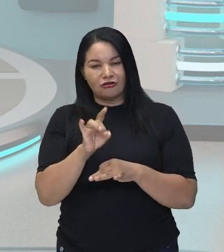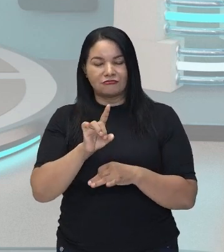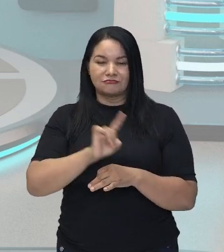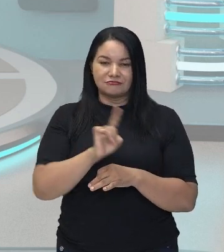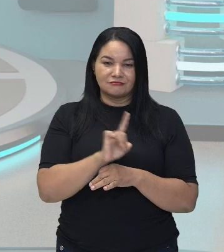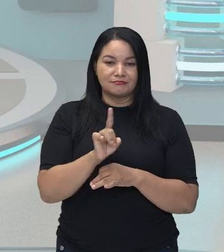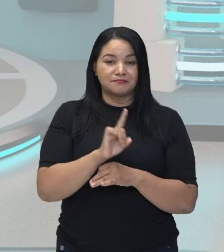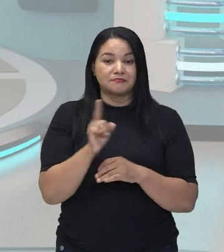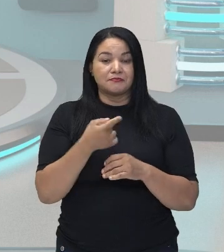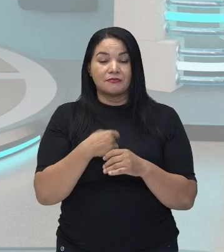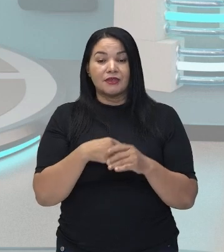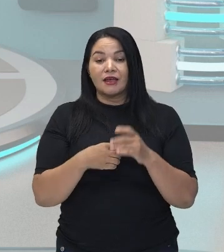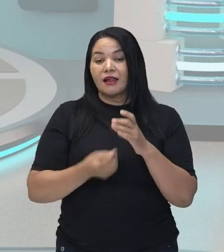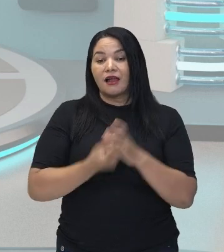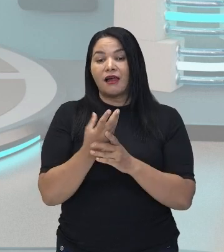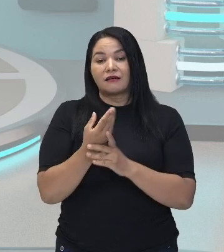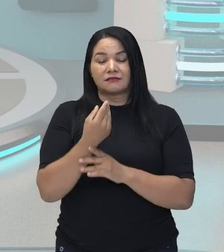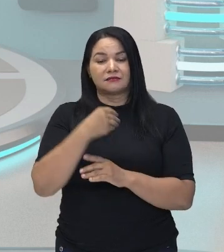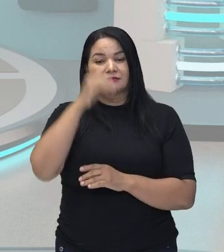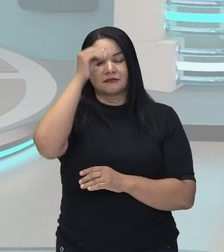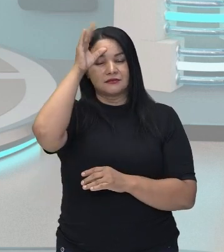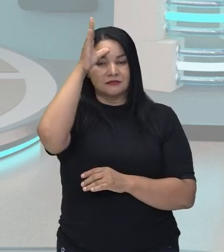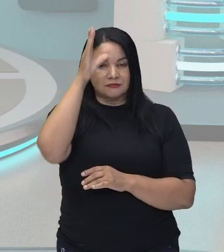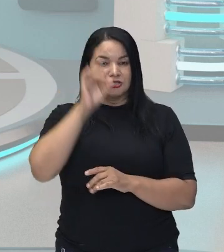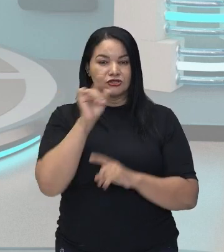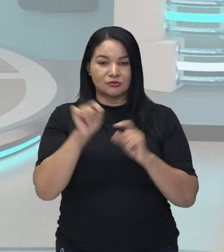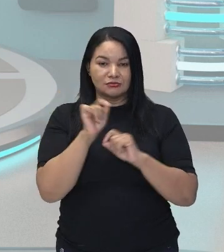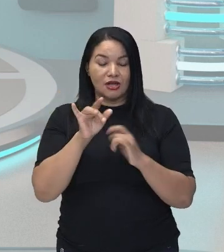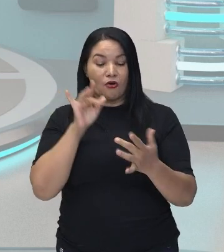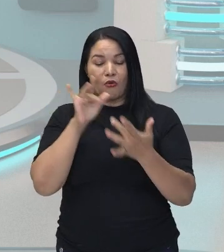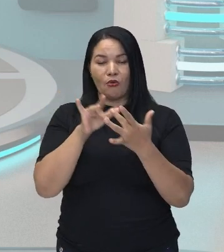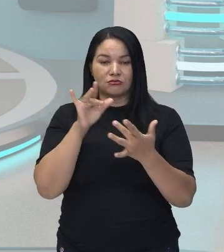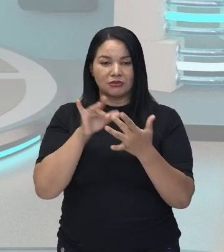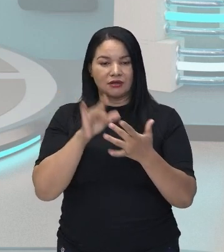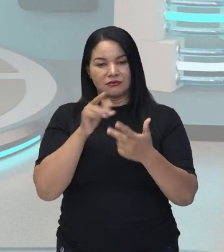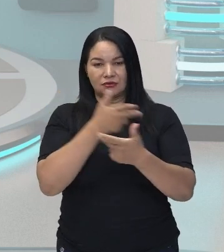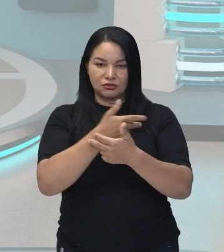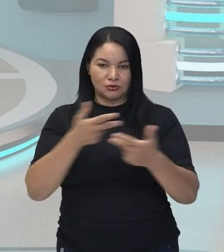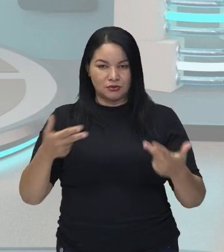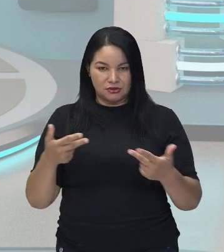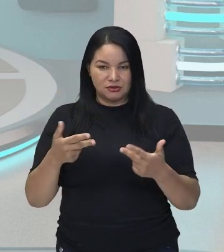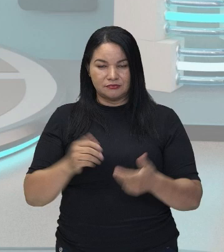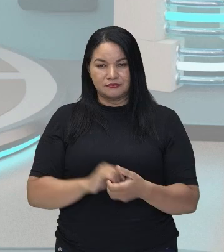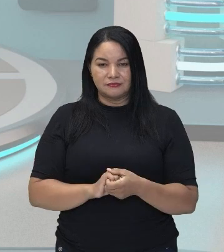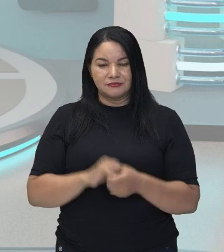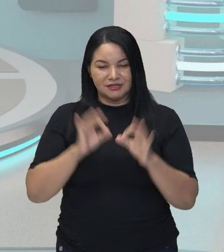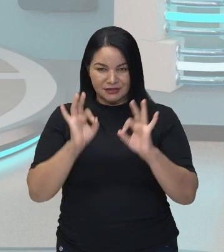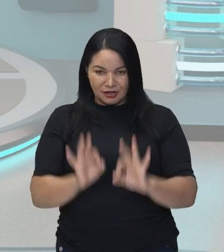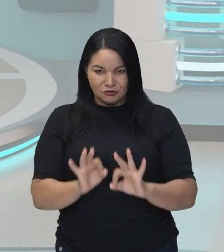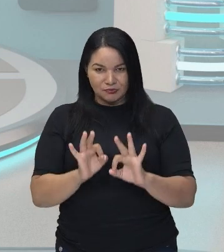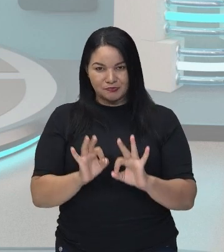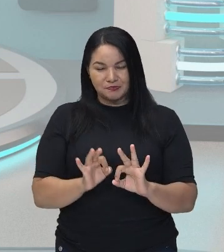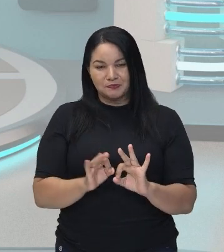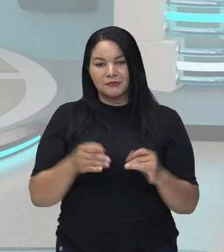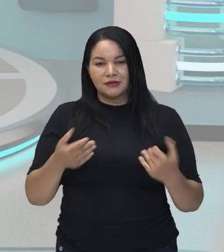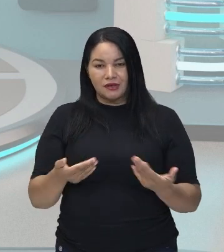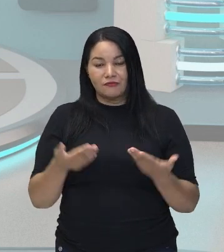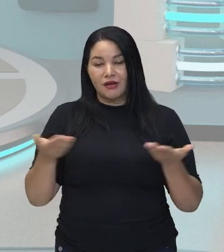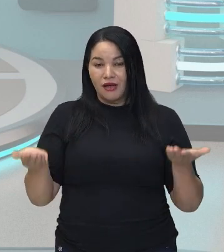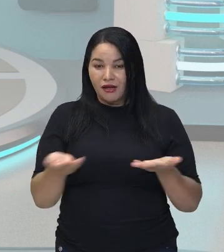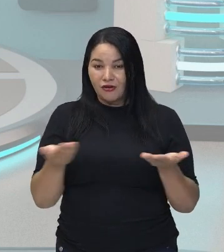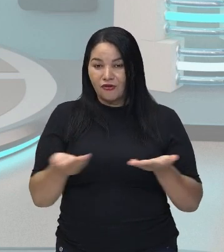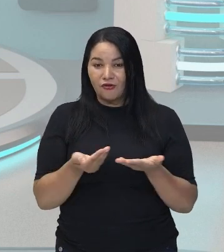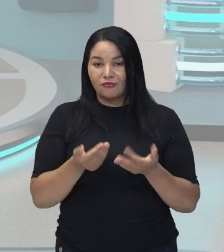do conhecimento. A fonte do conhecimento é, de fato, o contato direto com as coisas. Certo, gente? Então, assim, nós